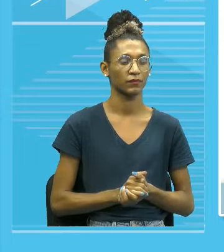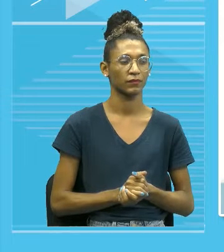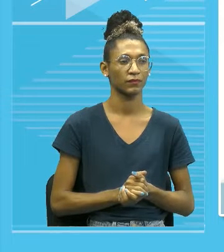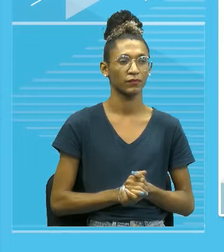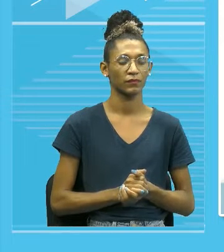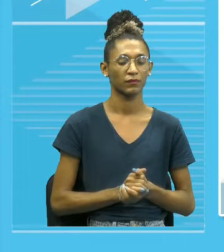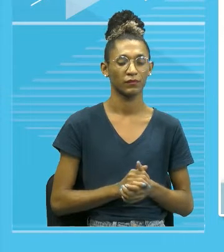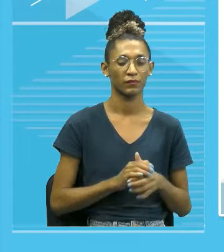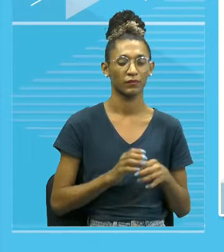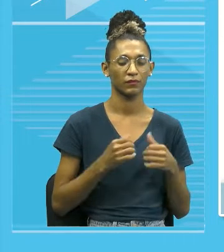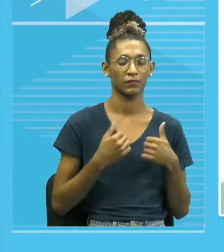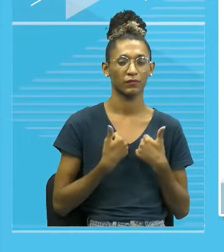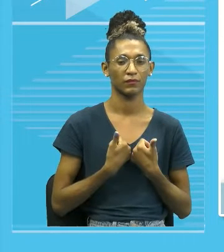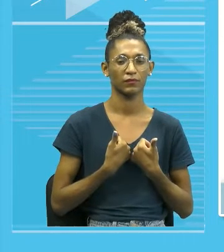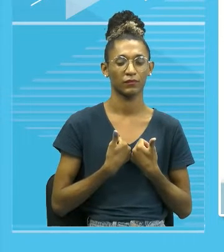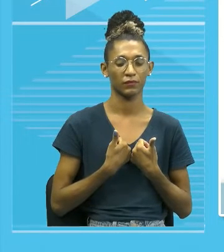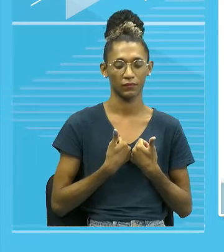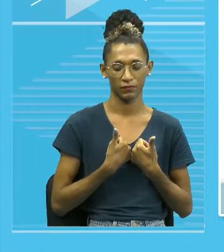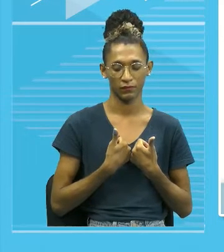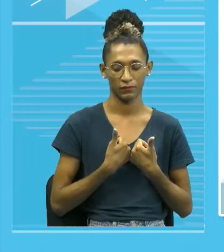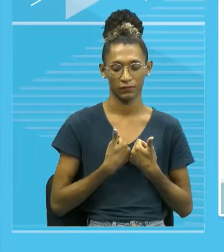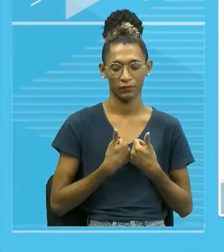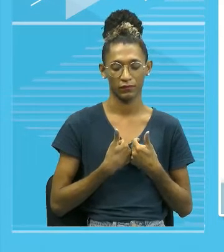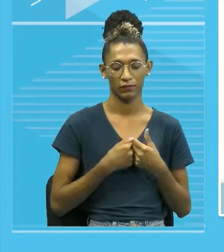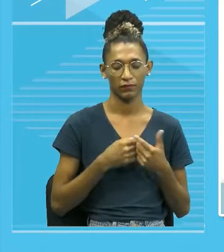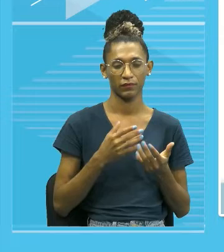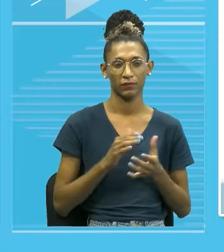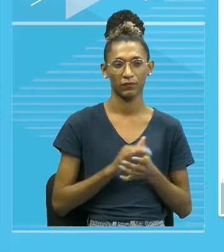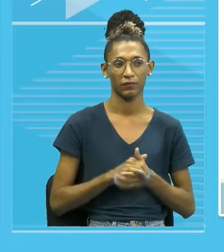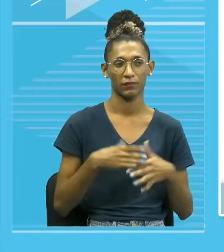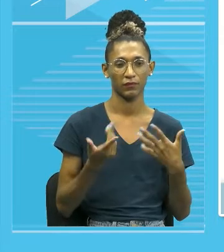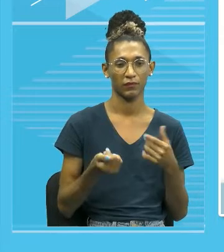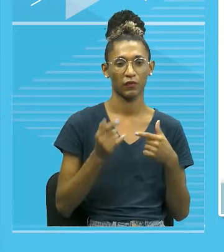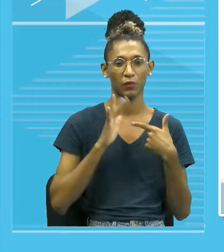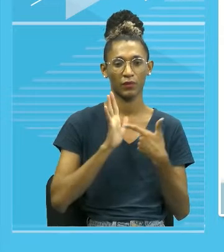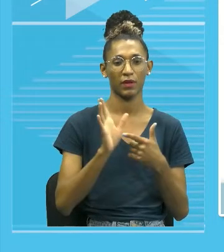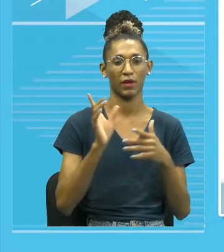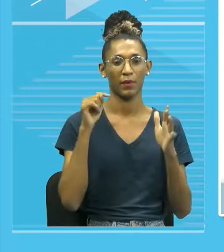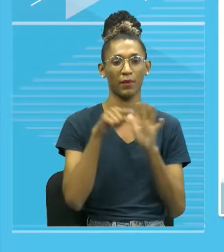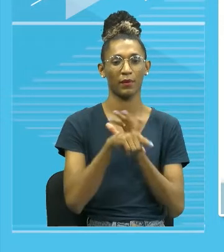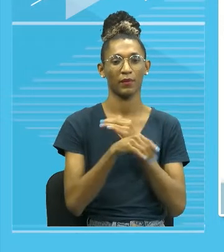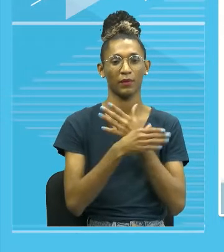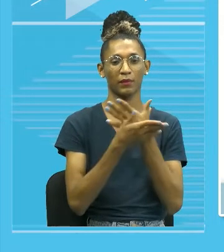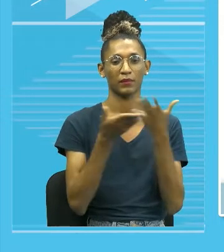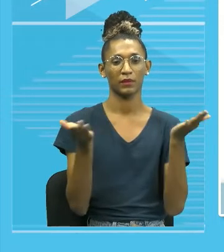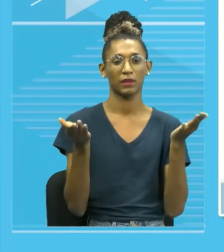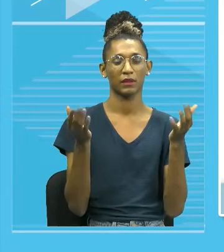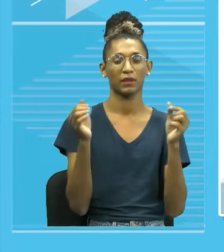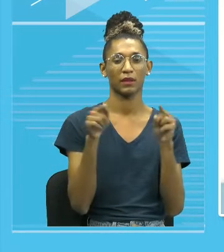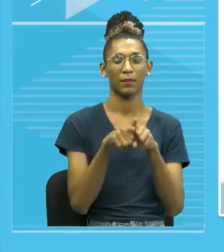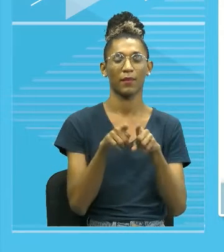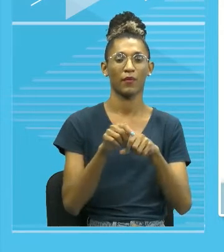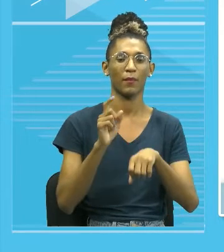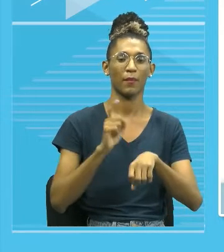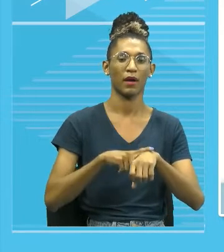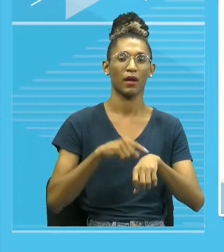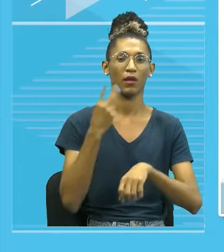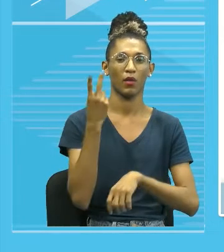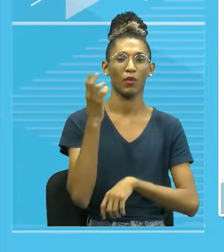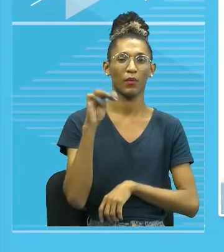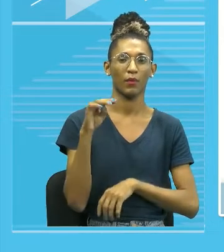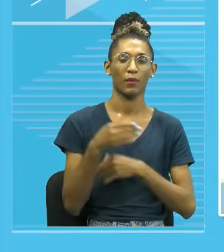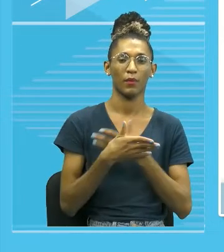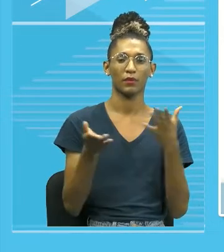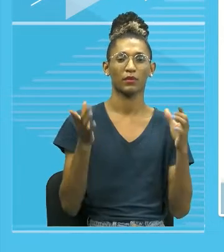Beleza eu vou colocar a questão para vocês e vou marcar dois minutos para que